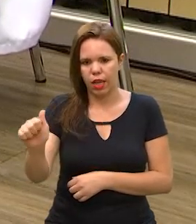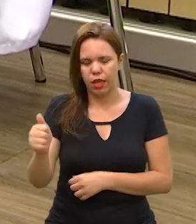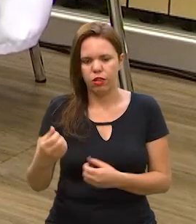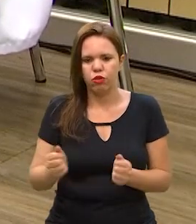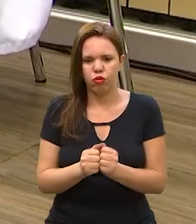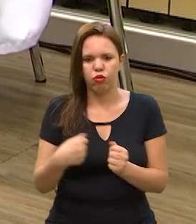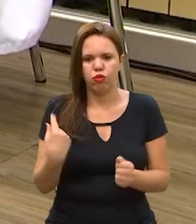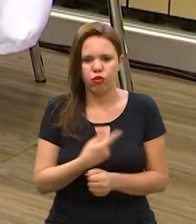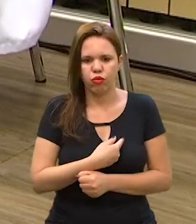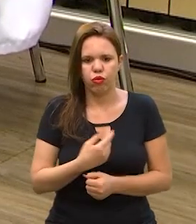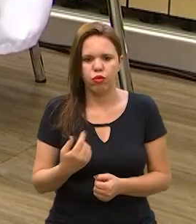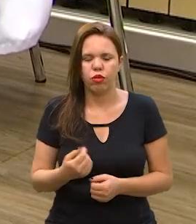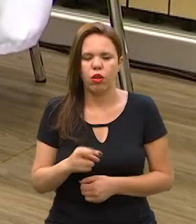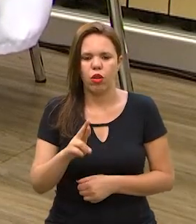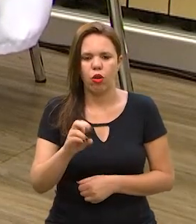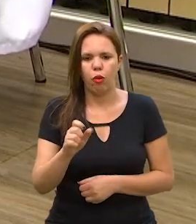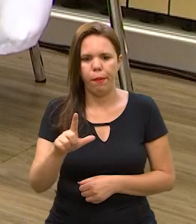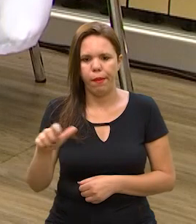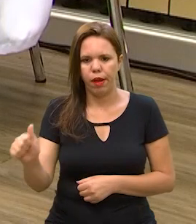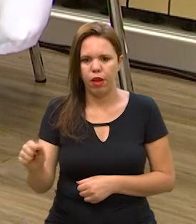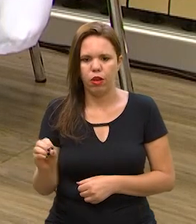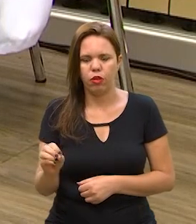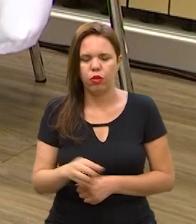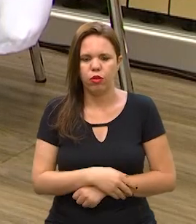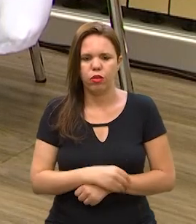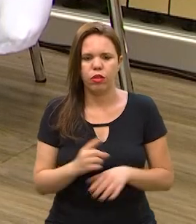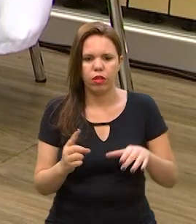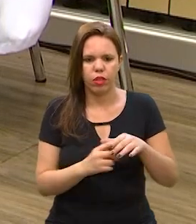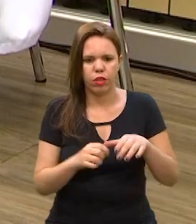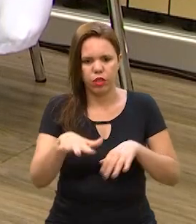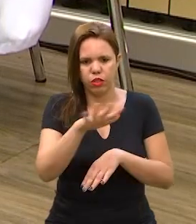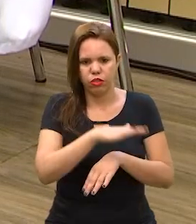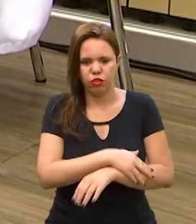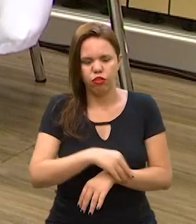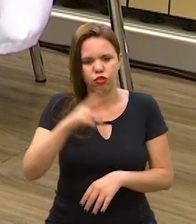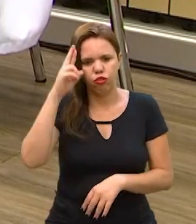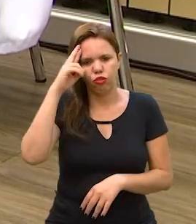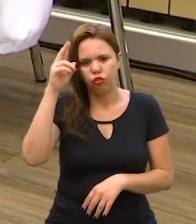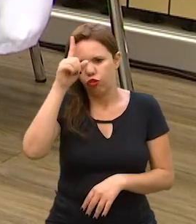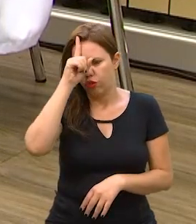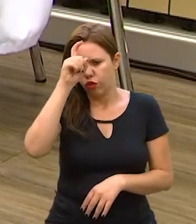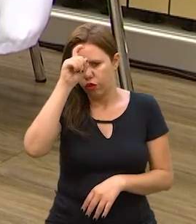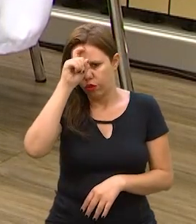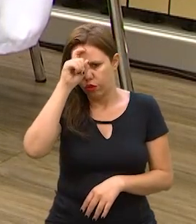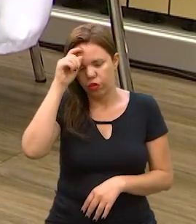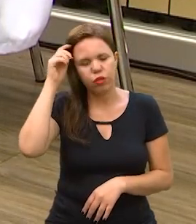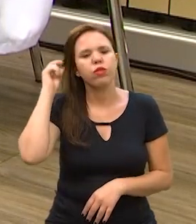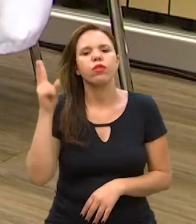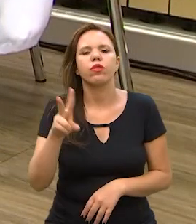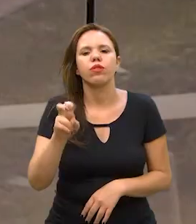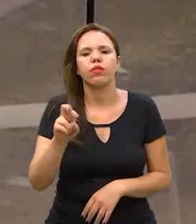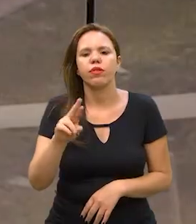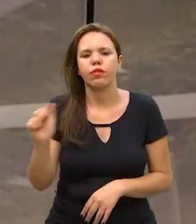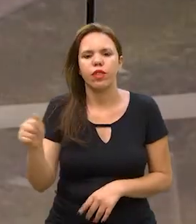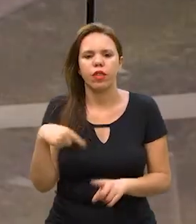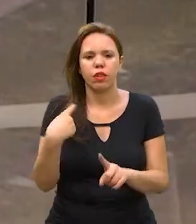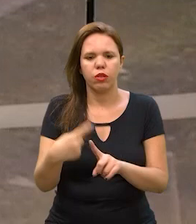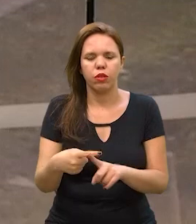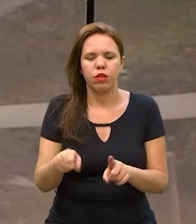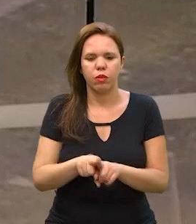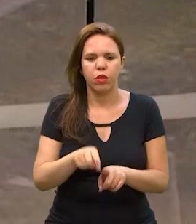conosco, doutora Carla Robalo. Ela é clínica geral e chefe do pronto-socorro do Hospital Veracruz.